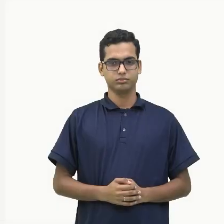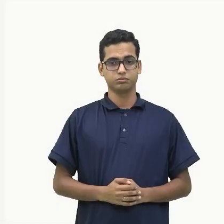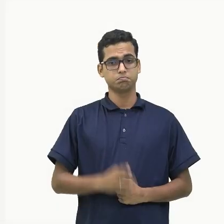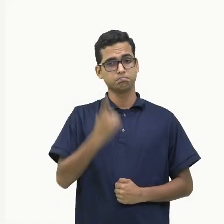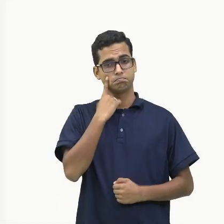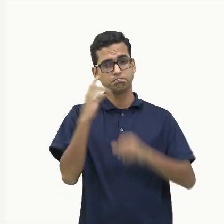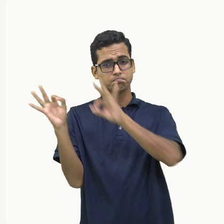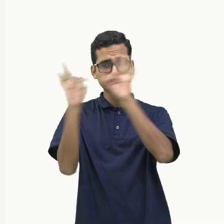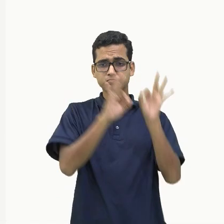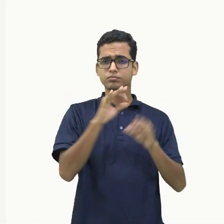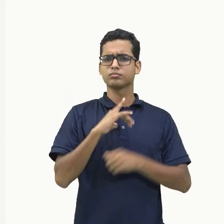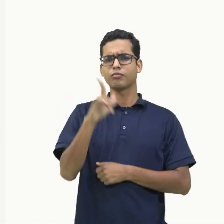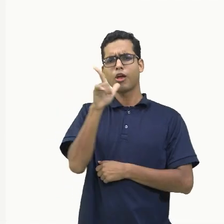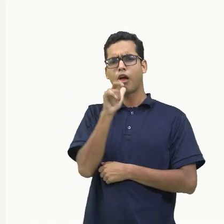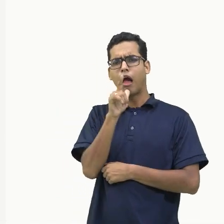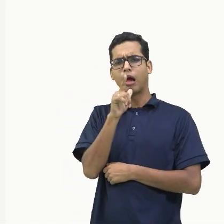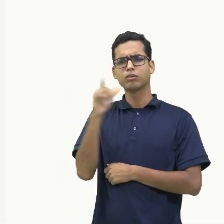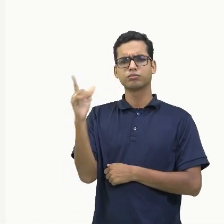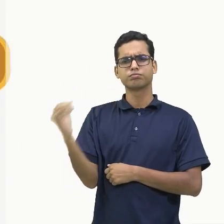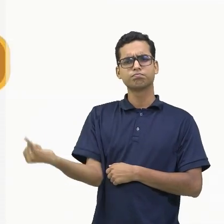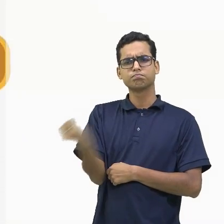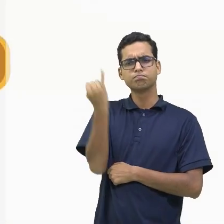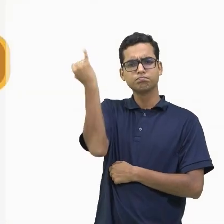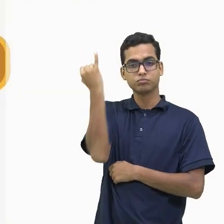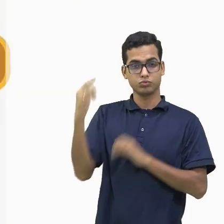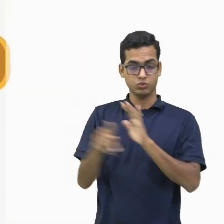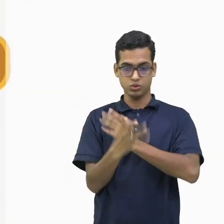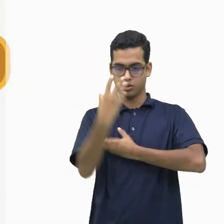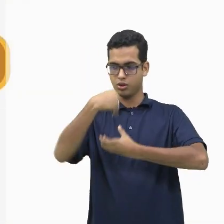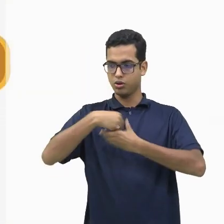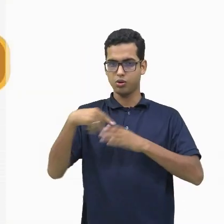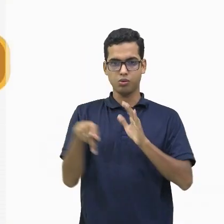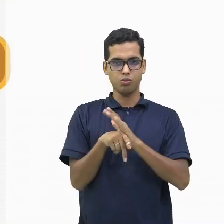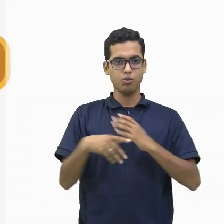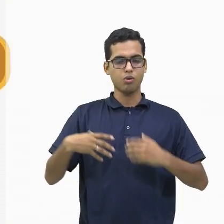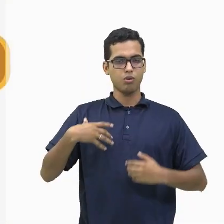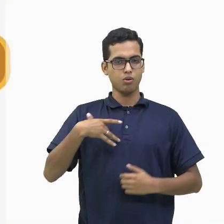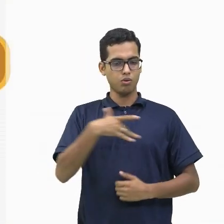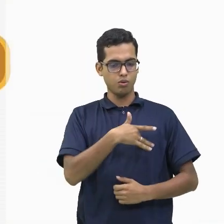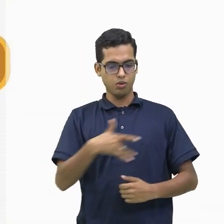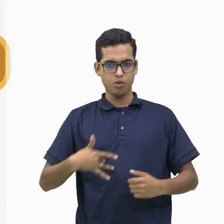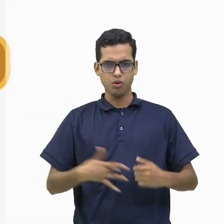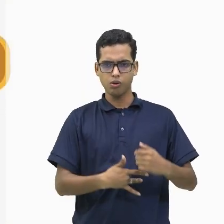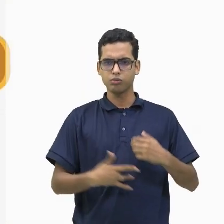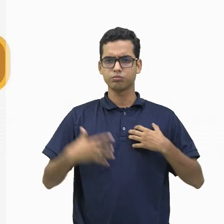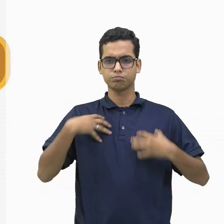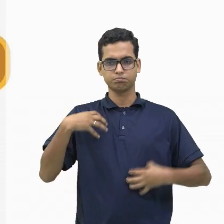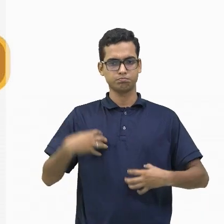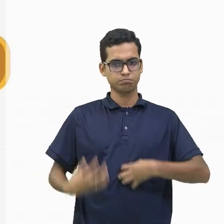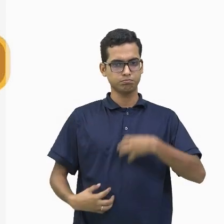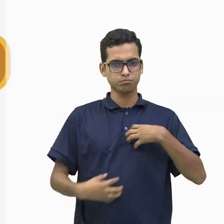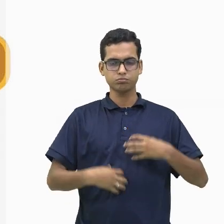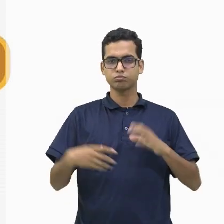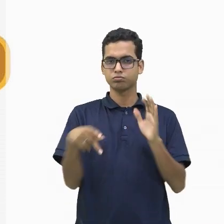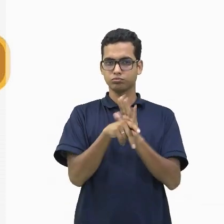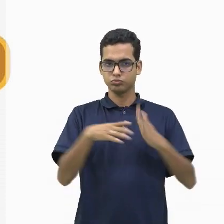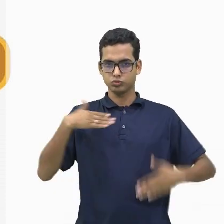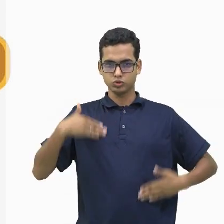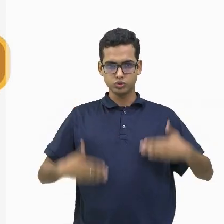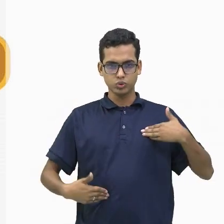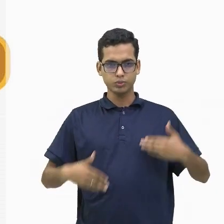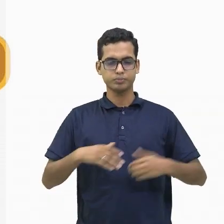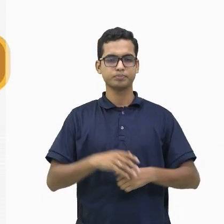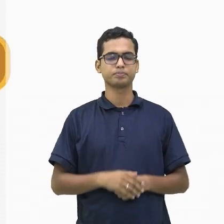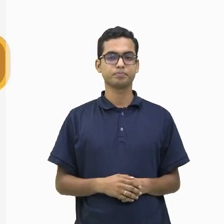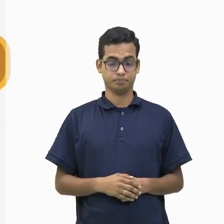da água nesses órgãos. Pronto, nossas funções da água. Então, a nossa água ela